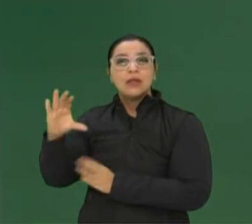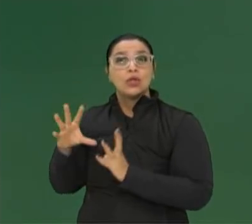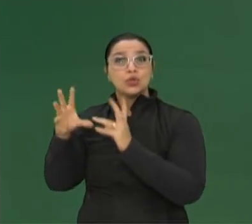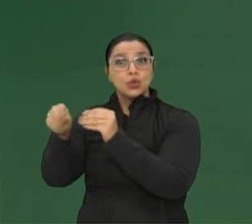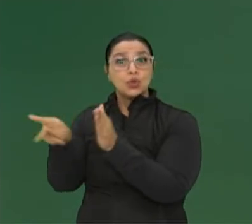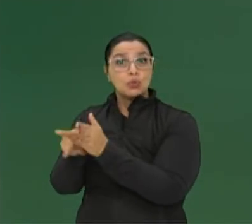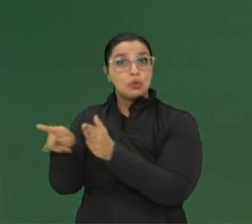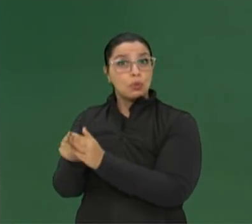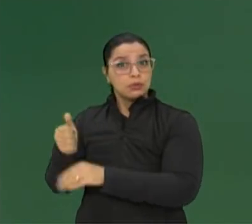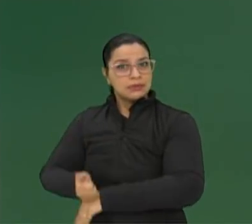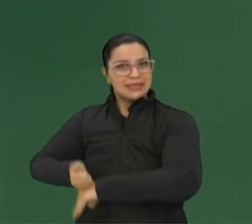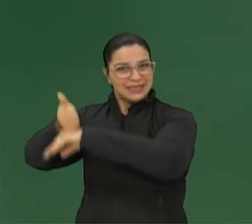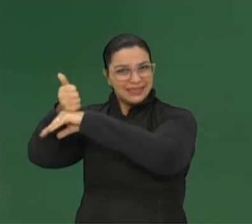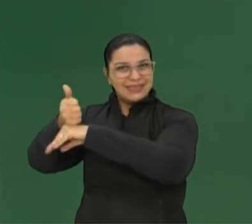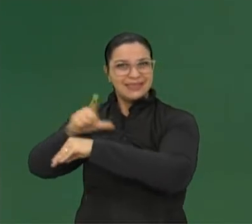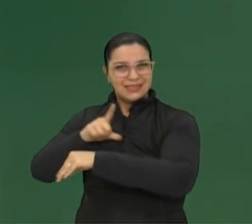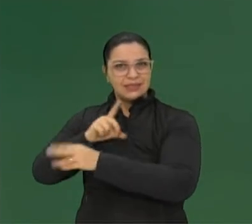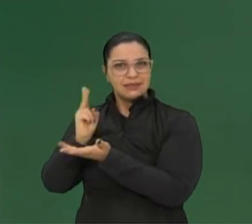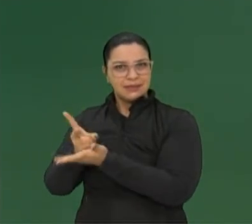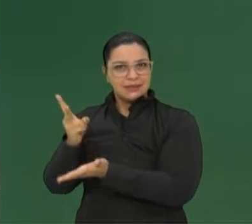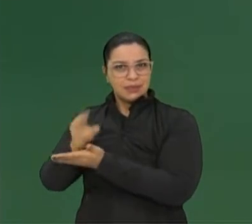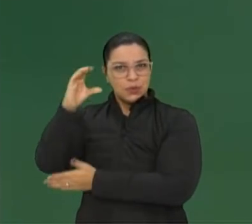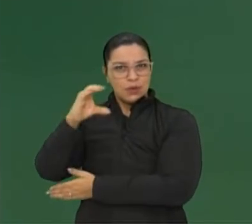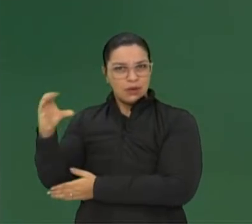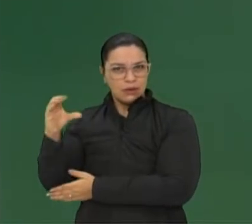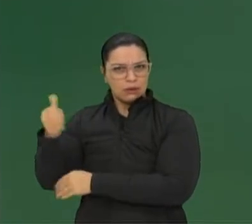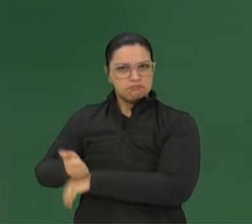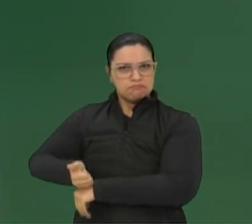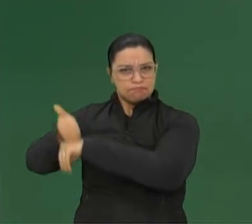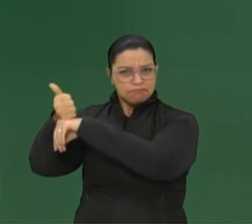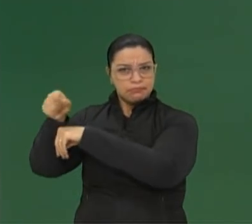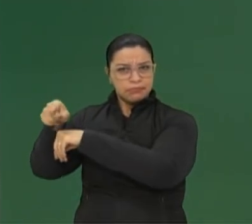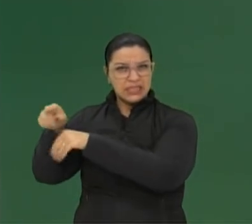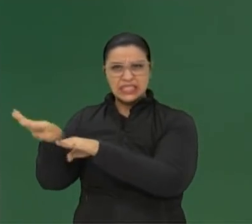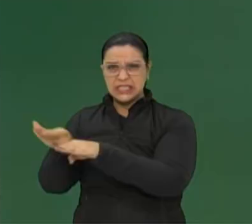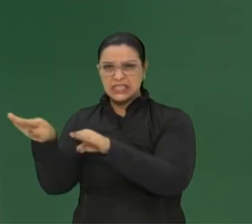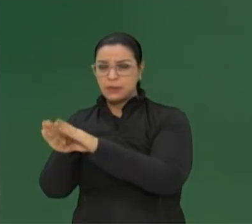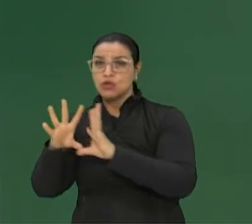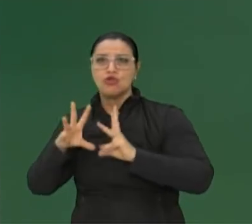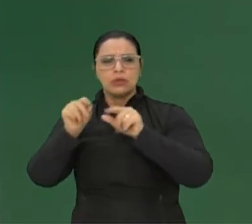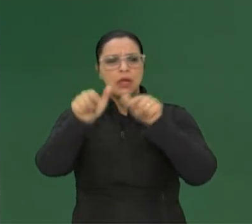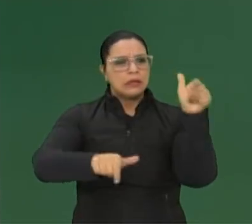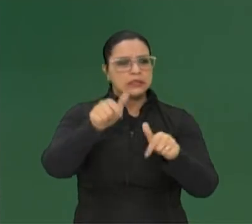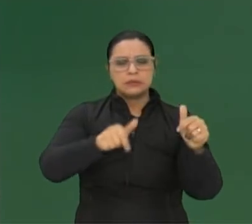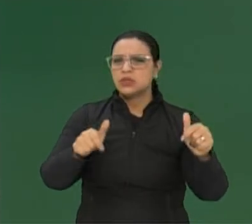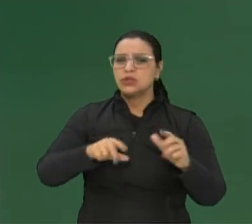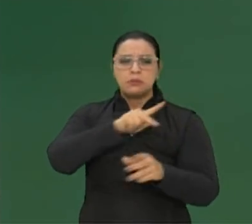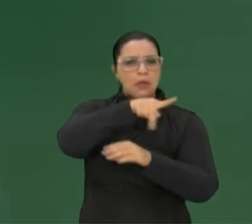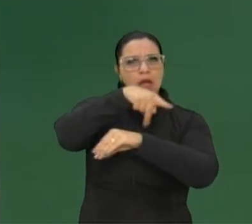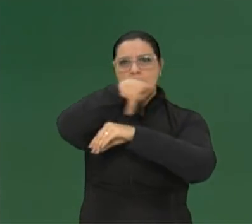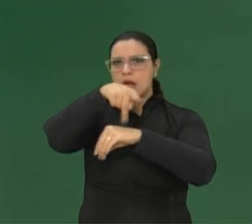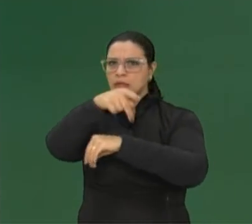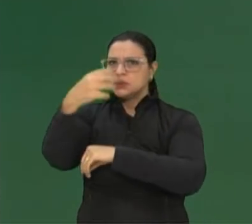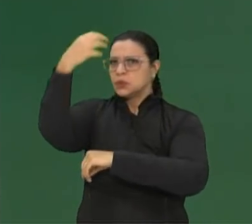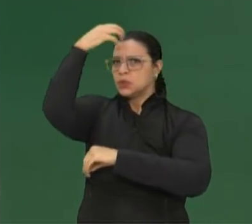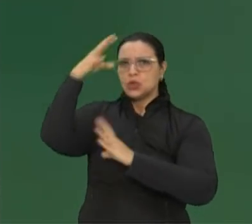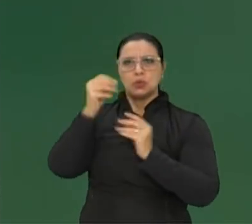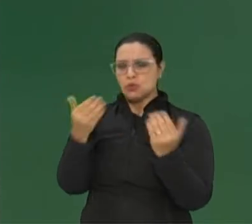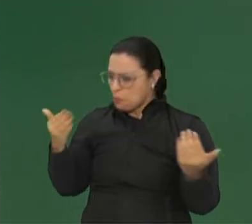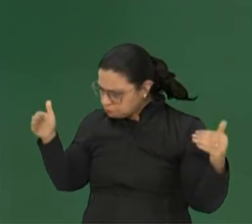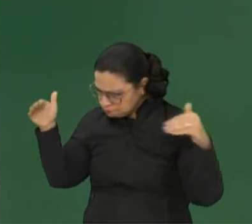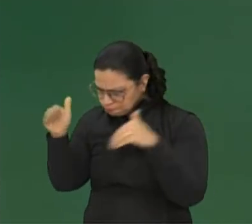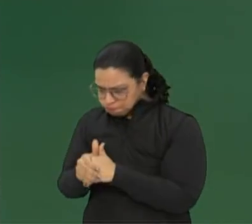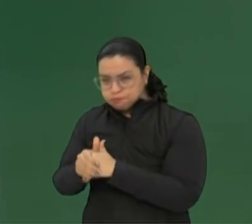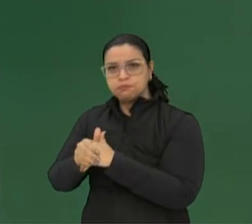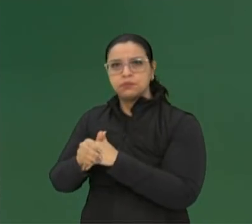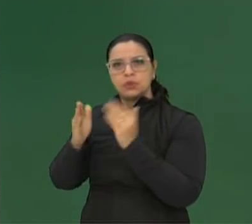um predomínio, né, da Igreja Católica e, sobretudo, né, uma submissão dos países, dos reis, das pessoas,